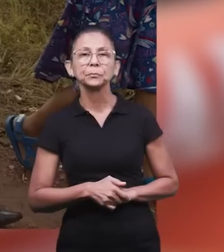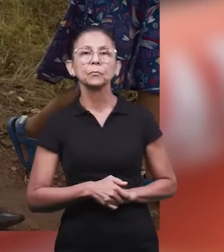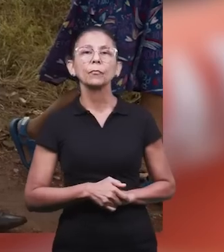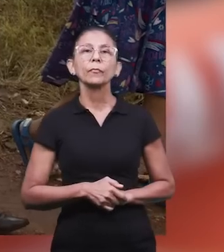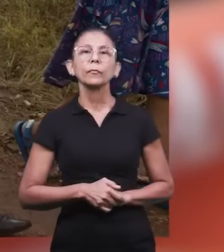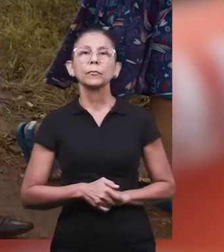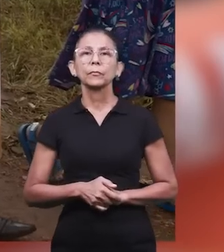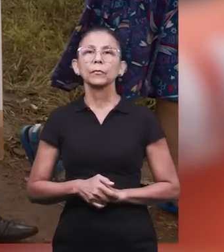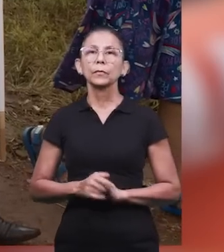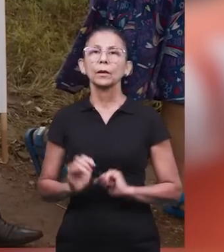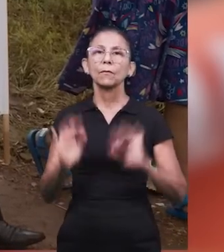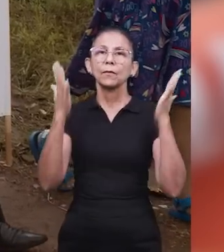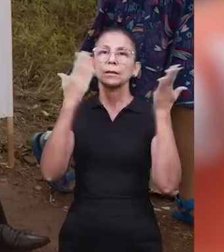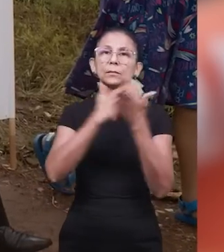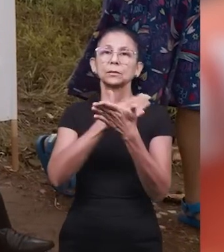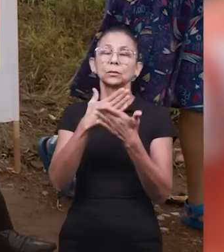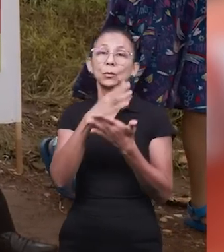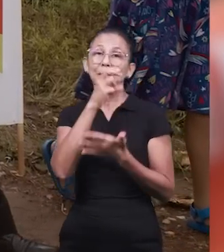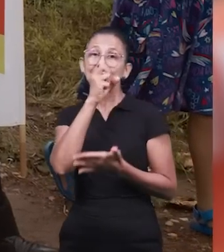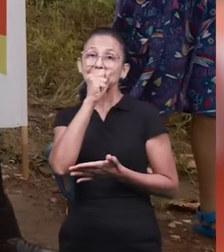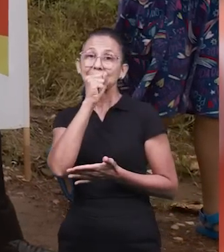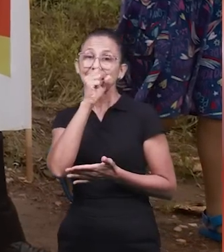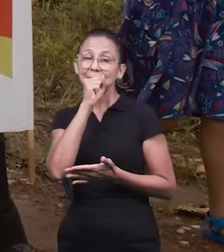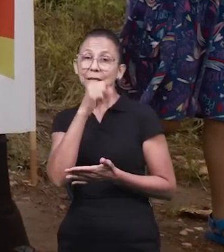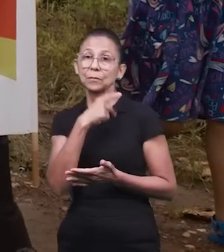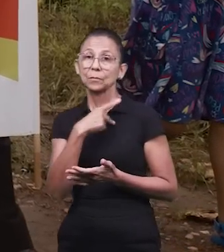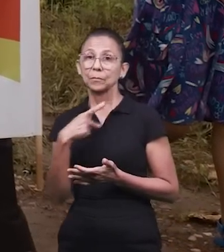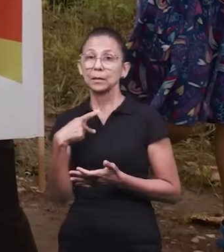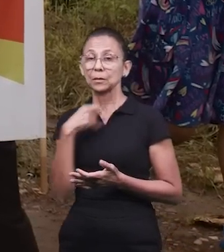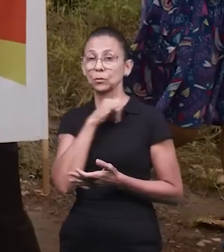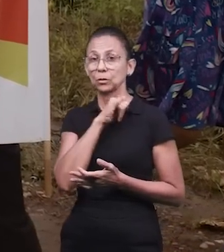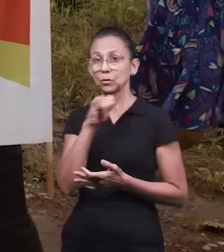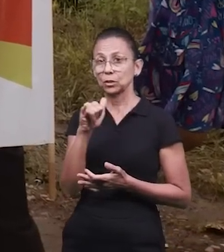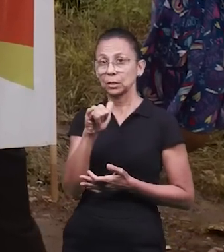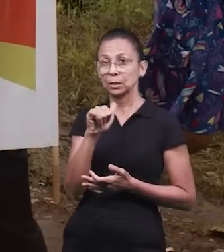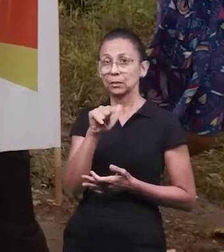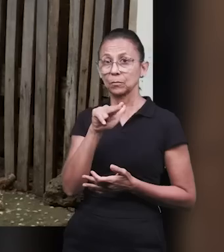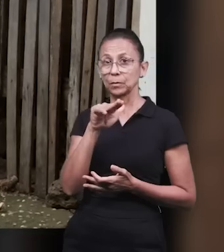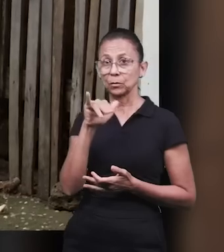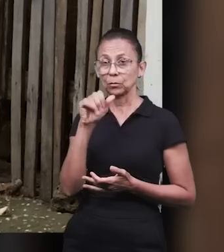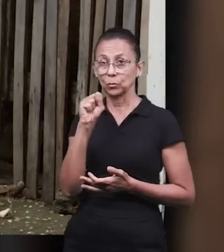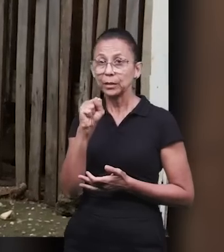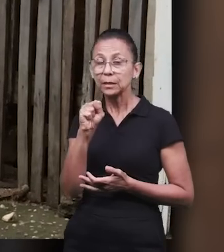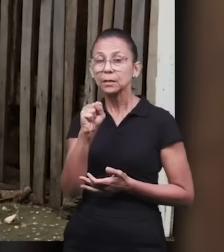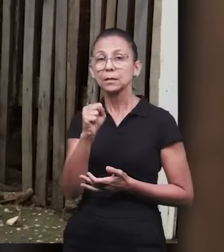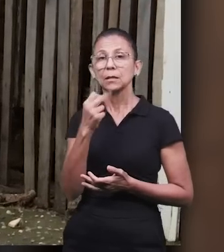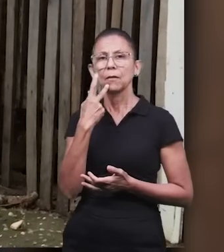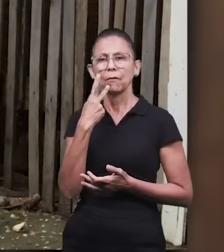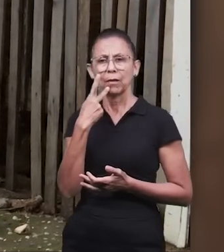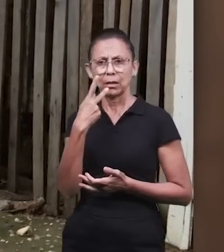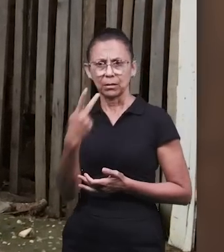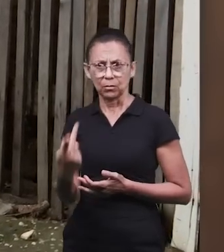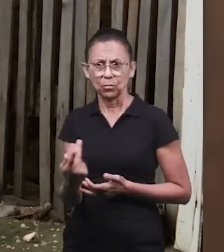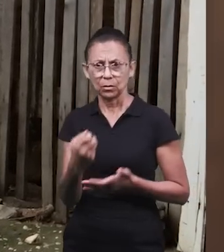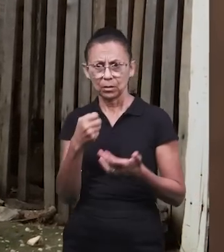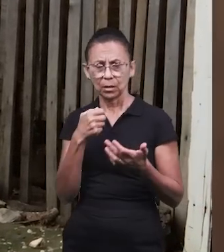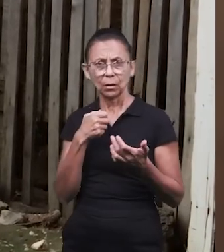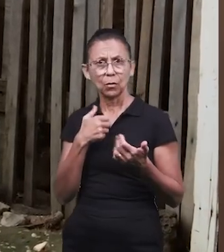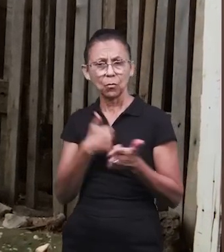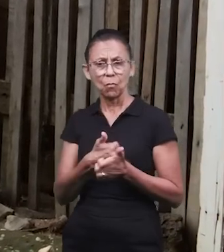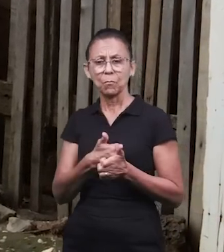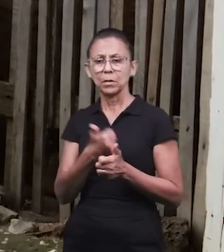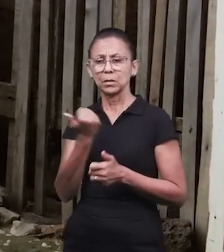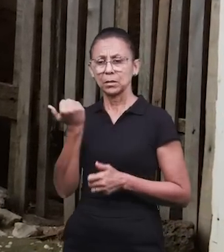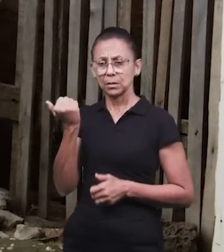festa começou no sábado. O pastor Antônio Cruz nos relata que acompanhava as crianças que estavam empenhadas em viver a